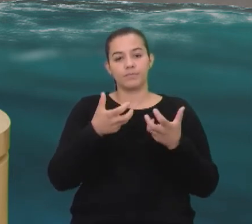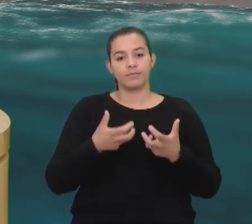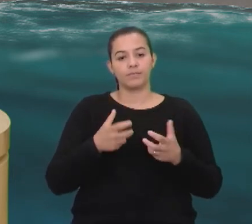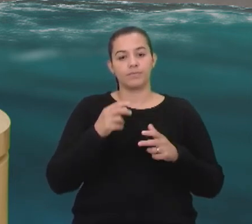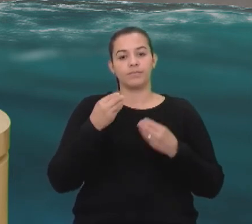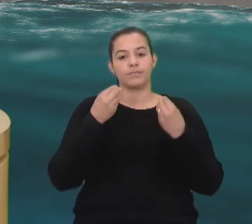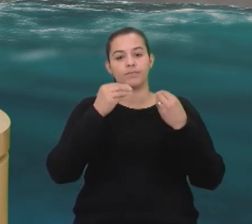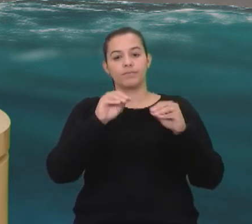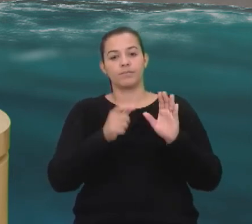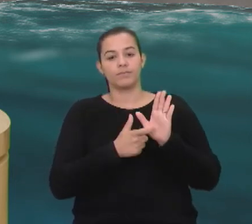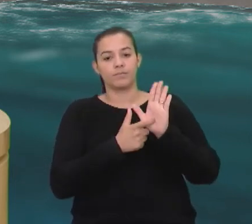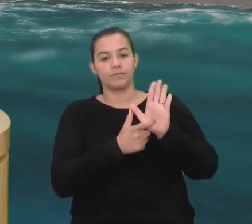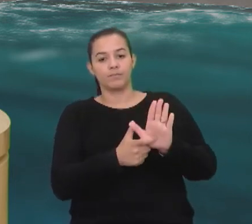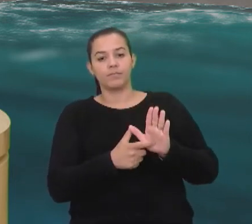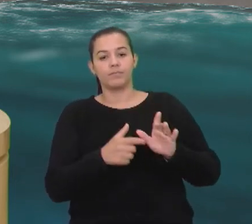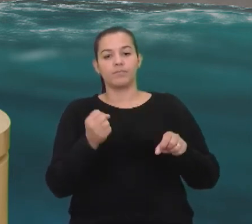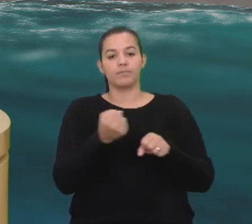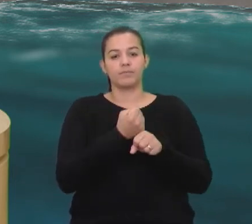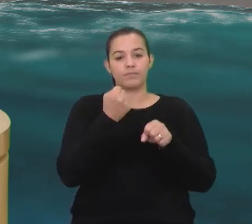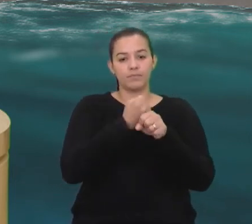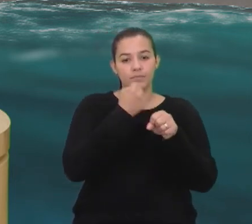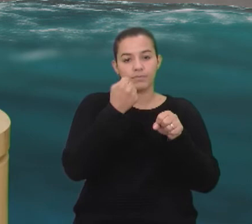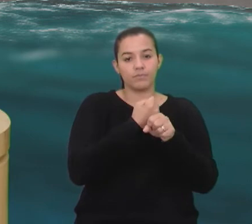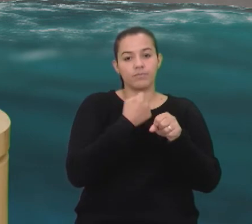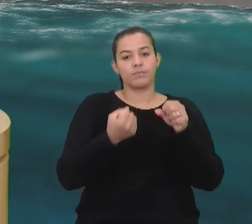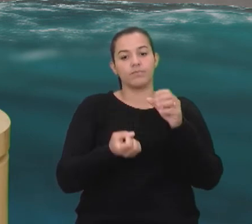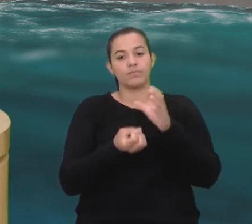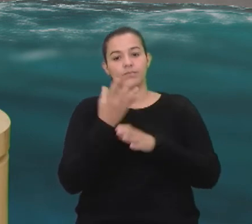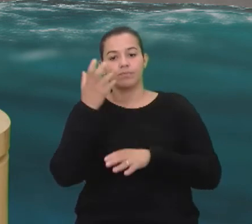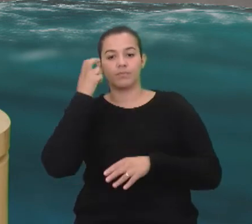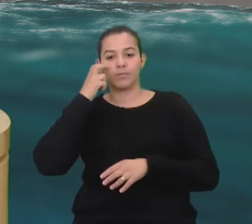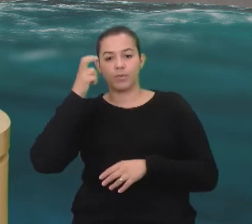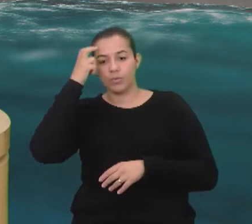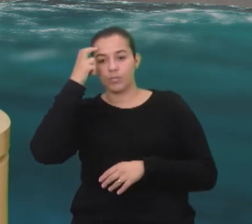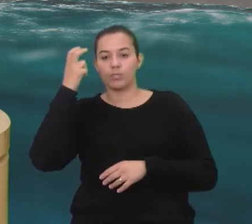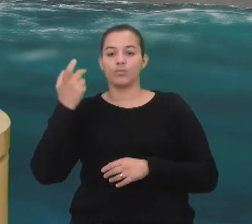e produzir, né, cultura, produzir